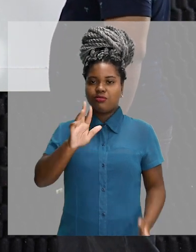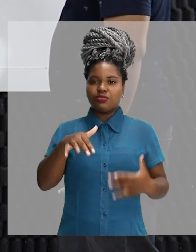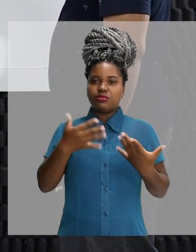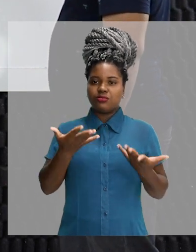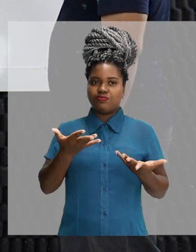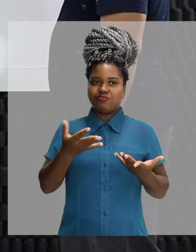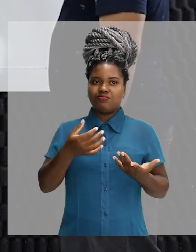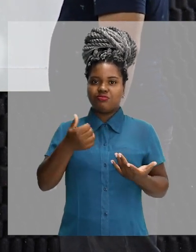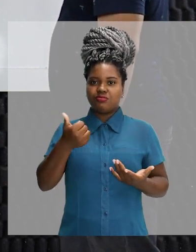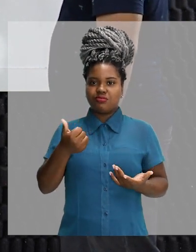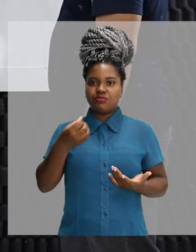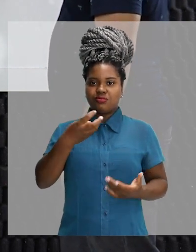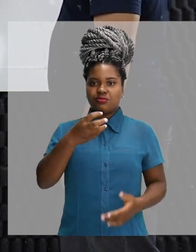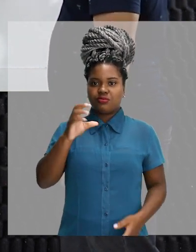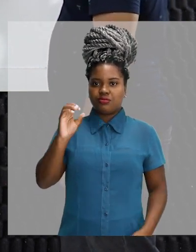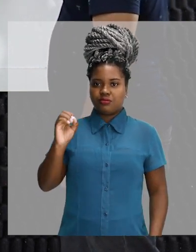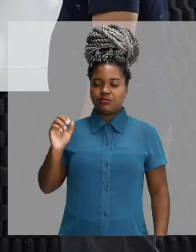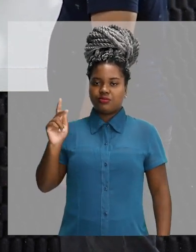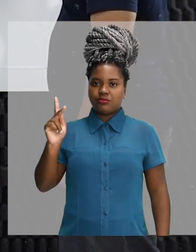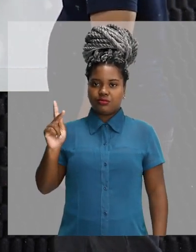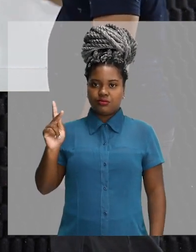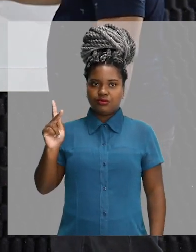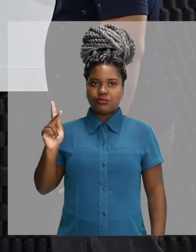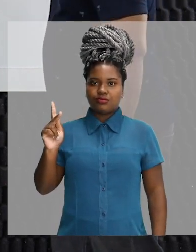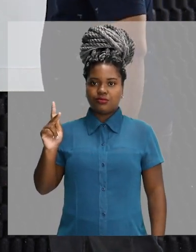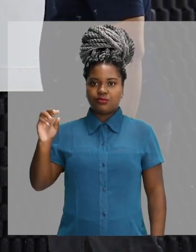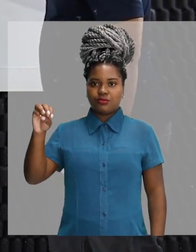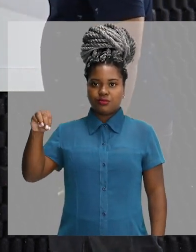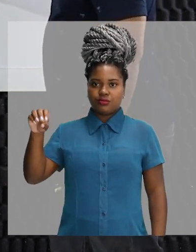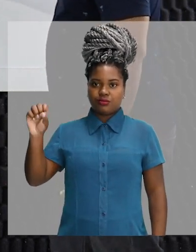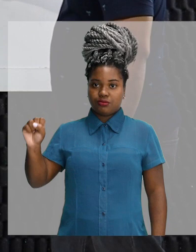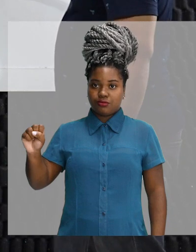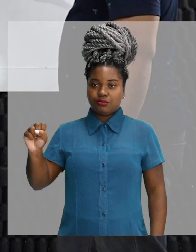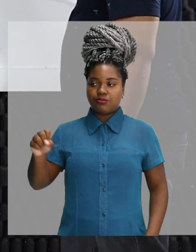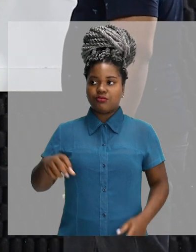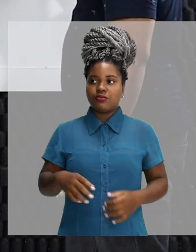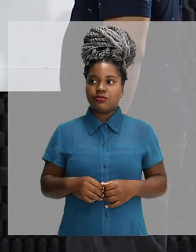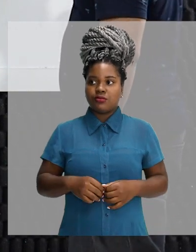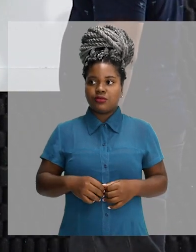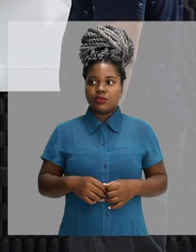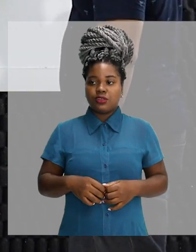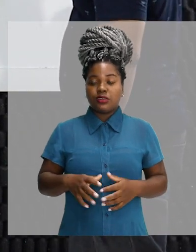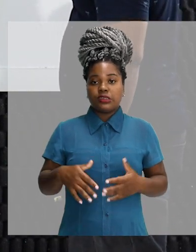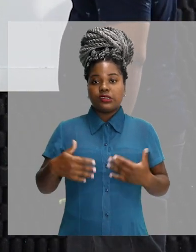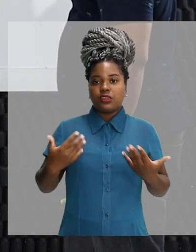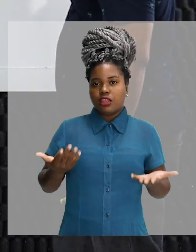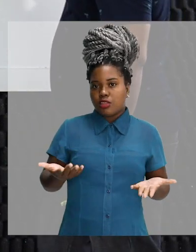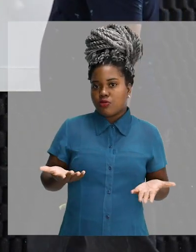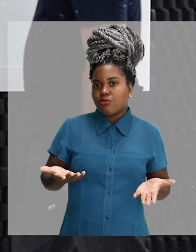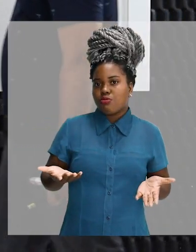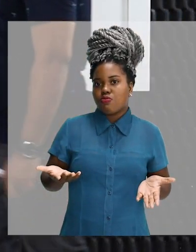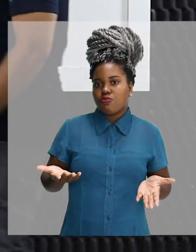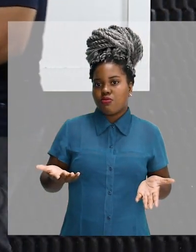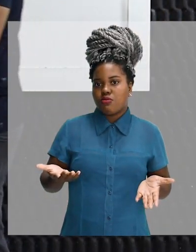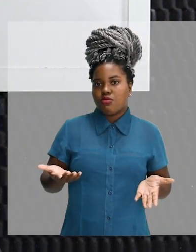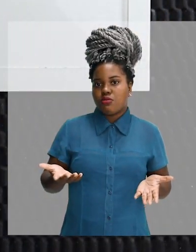130 quilogramas, metros por segundo. Pronto.